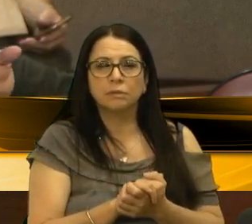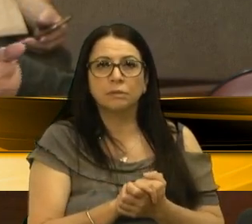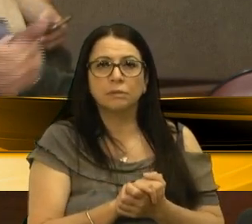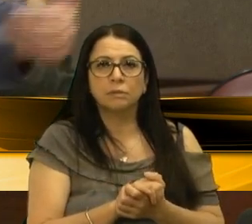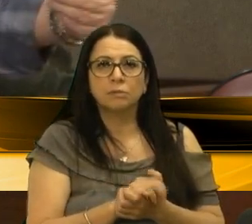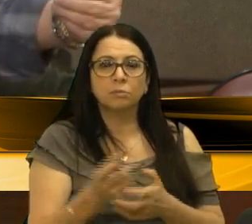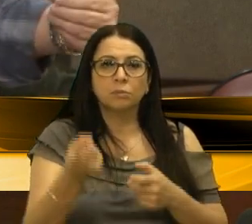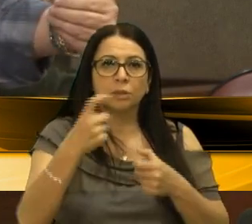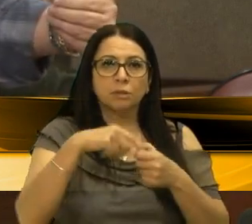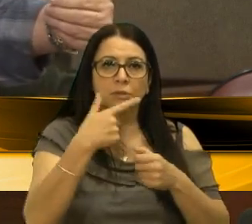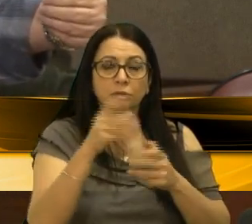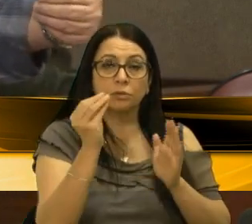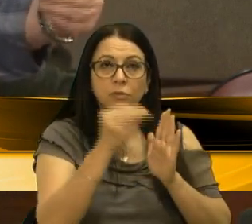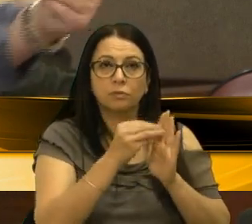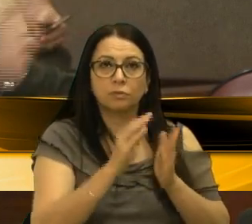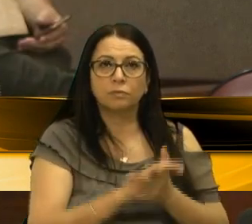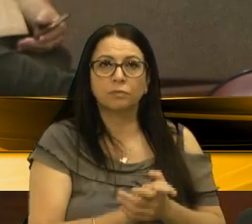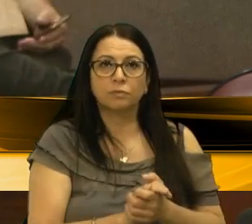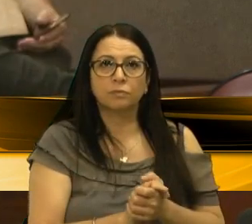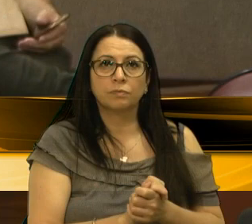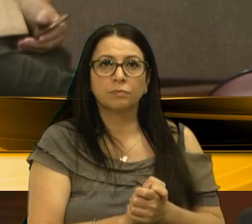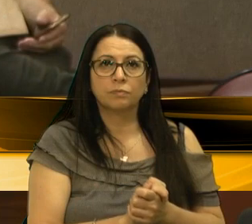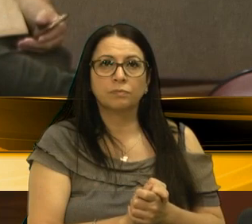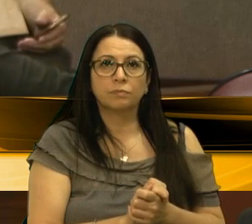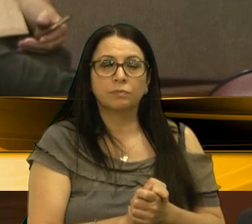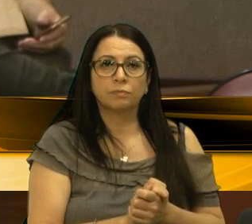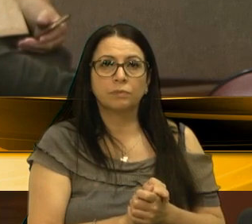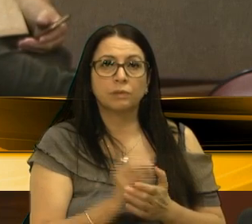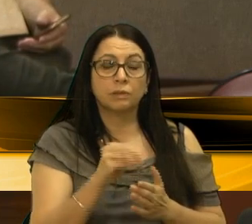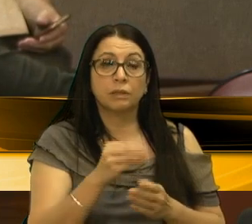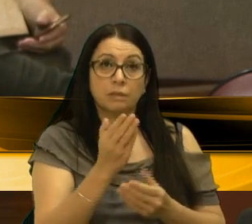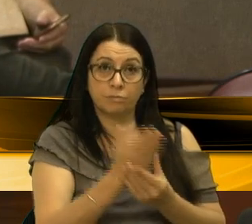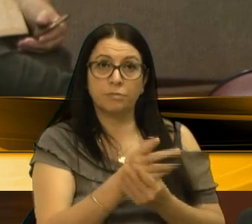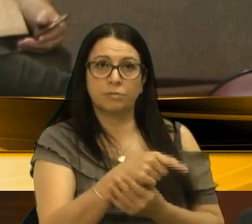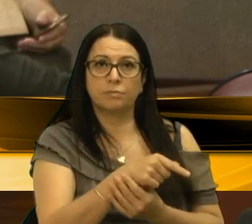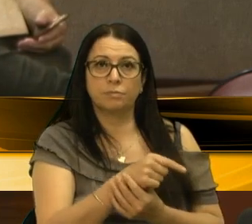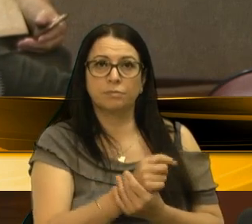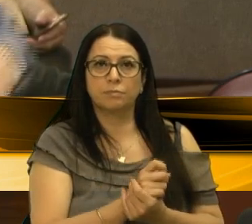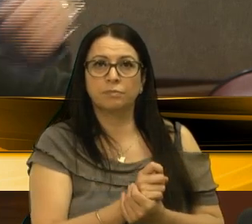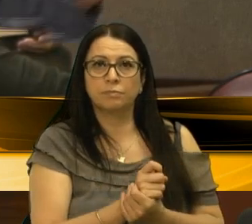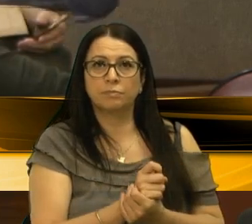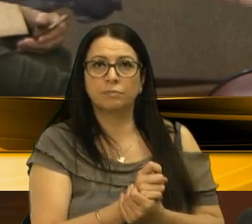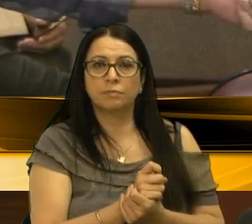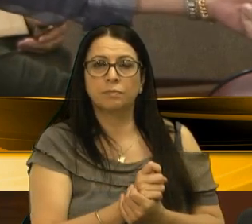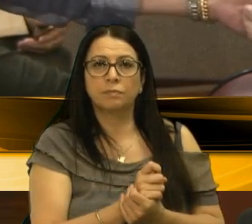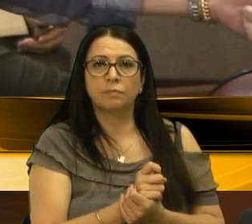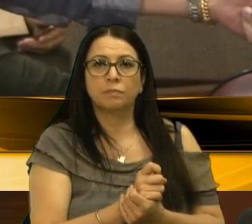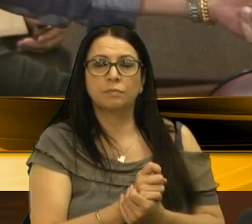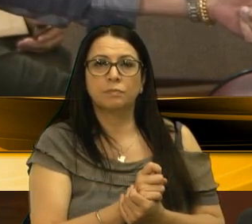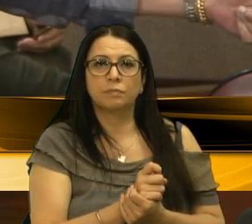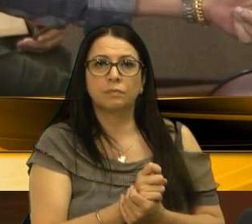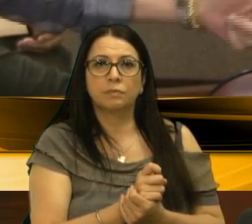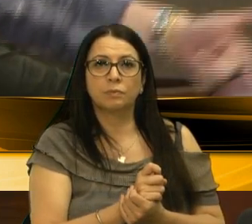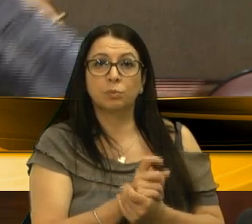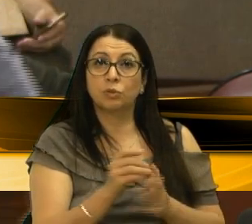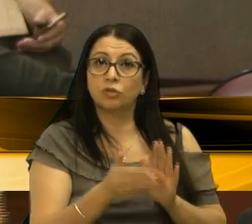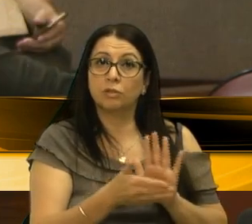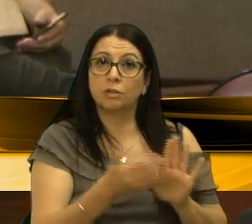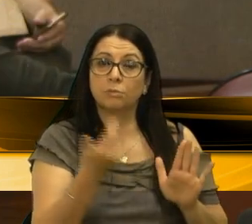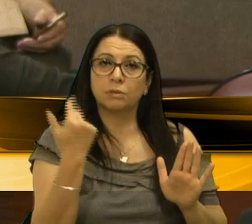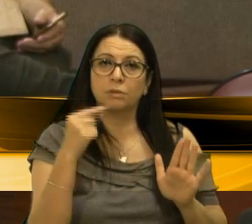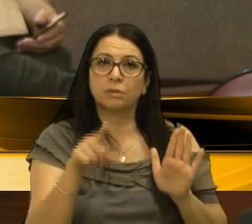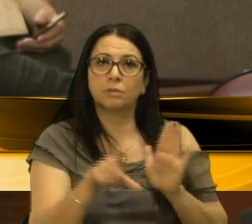reintroduzir, né, reintroduzir nesse processo aquilo que tiramos fora na